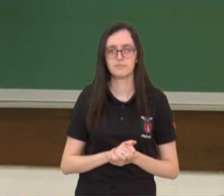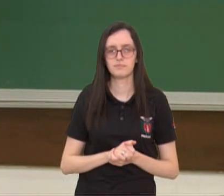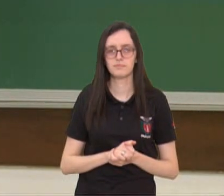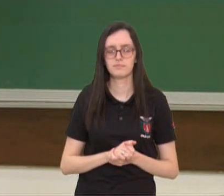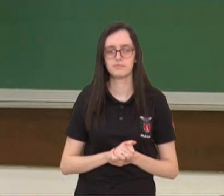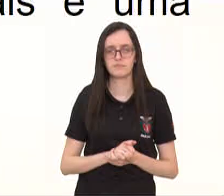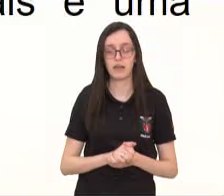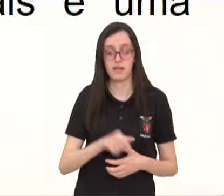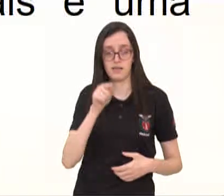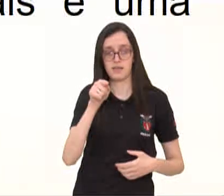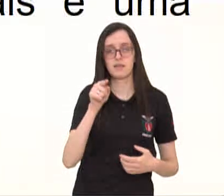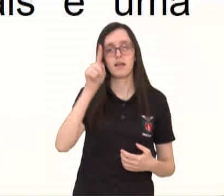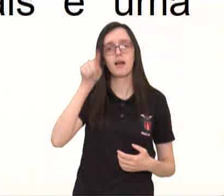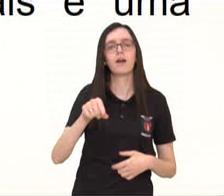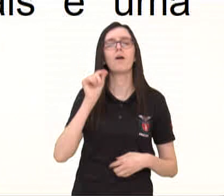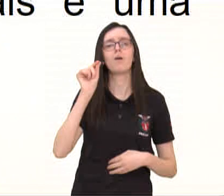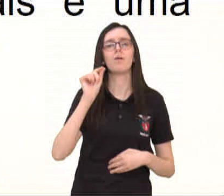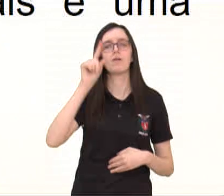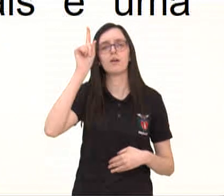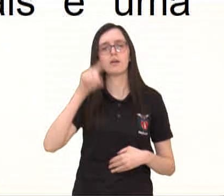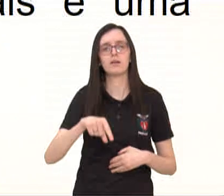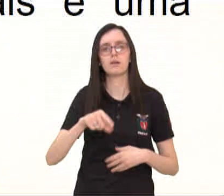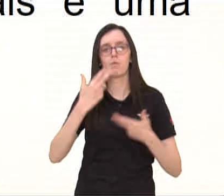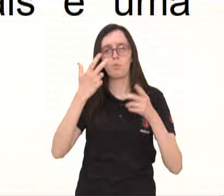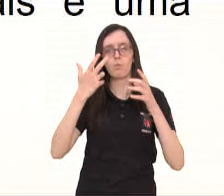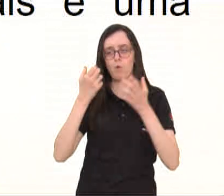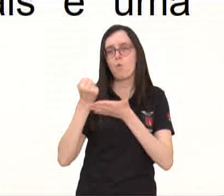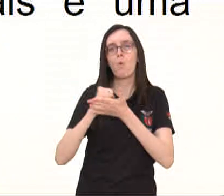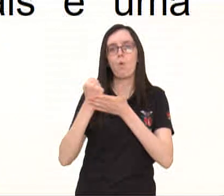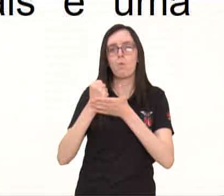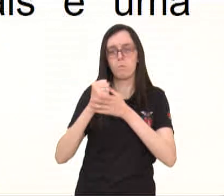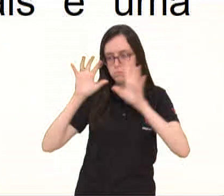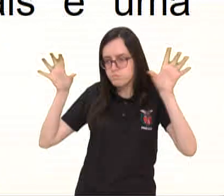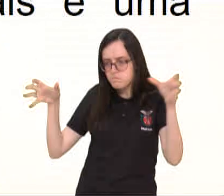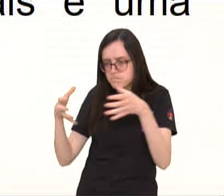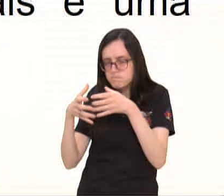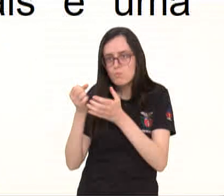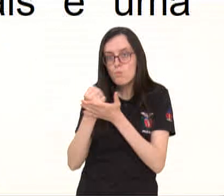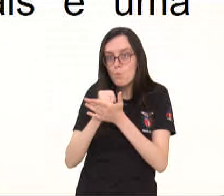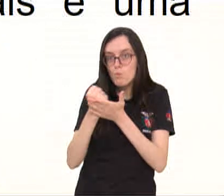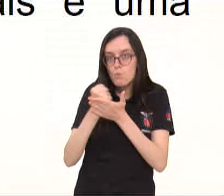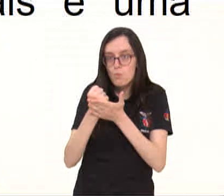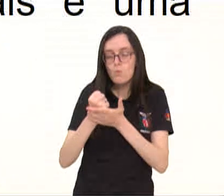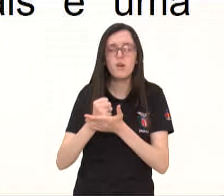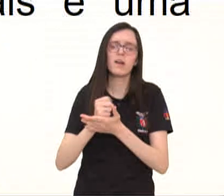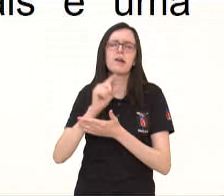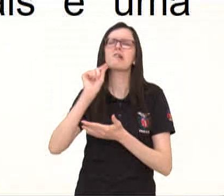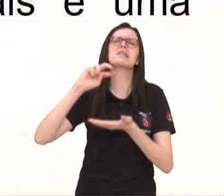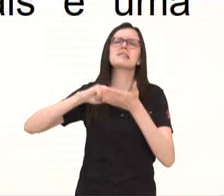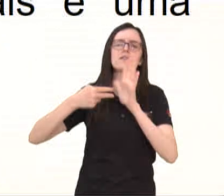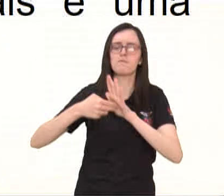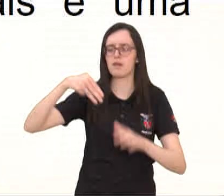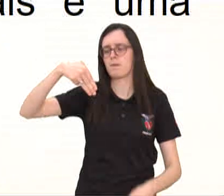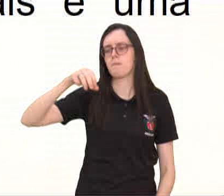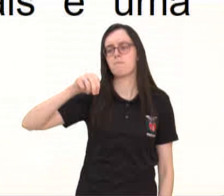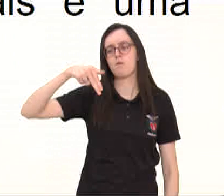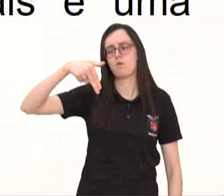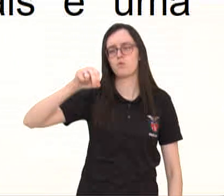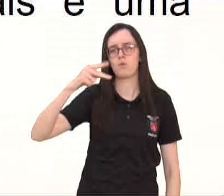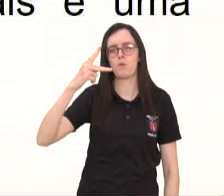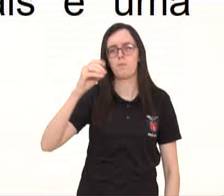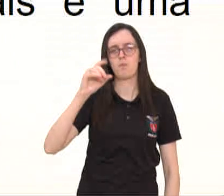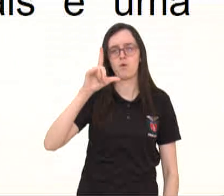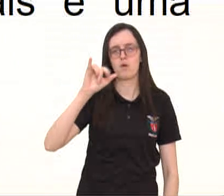Isso trouxe, no caso, também a monopolização. É quando uma determinada empresa domina